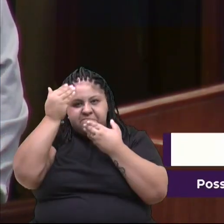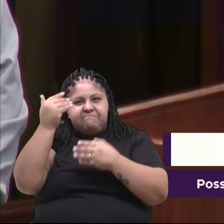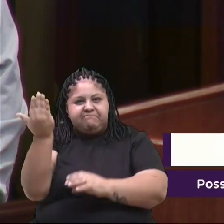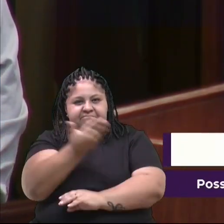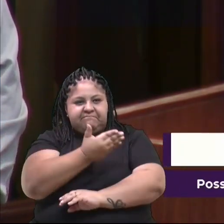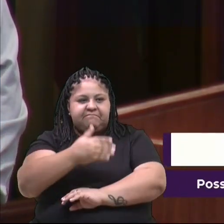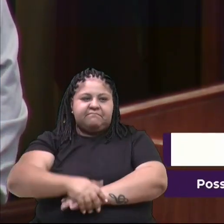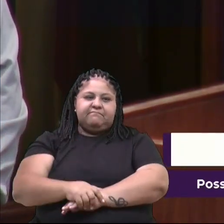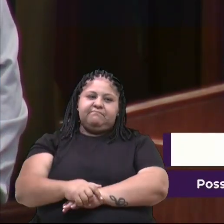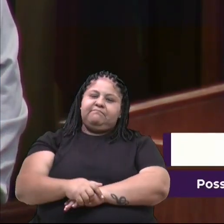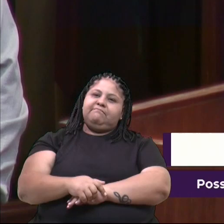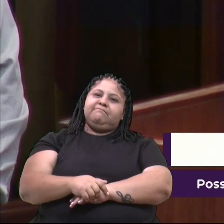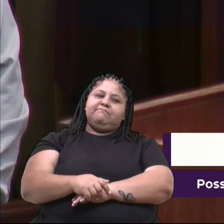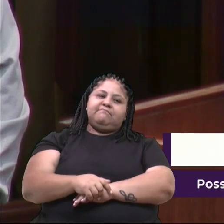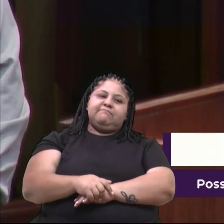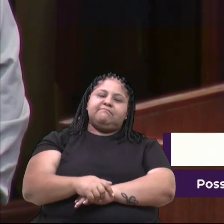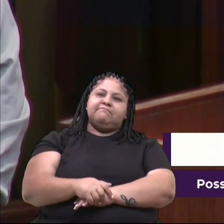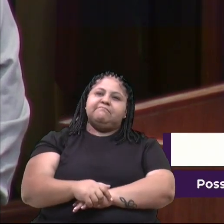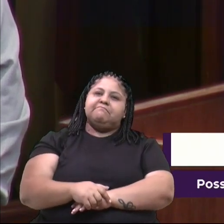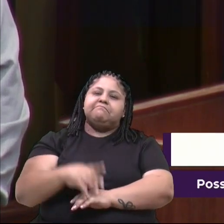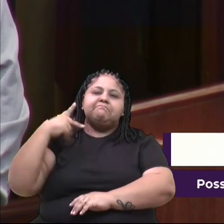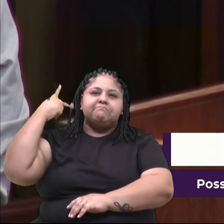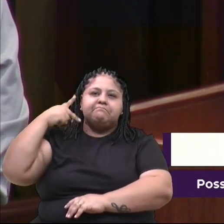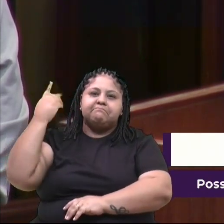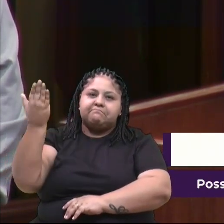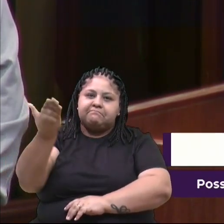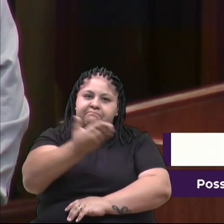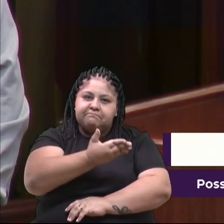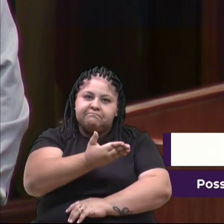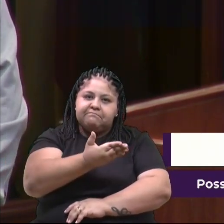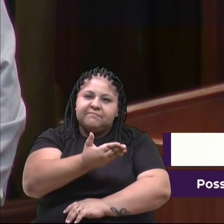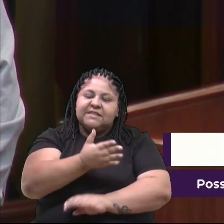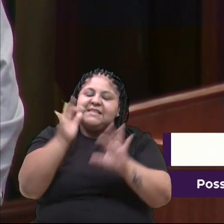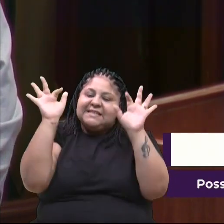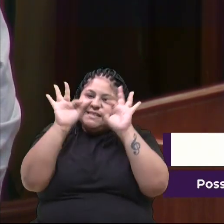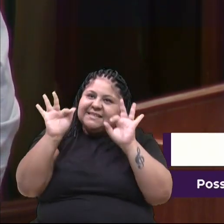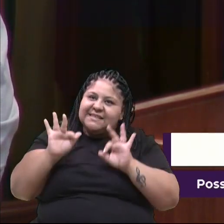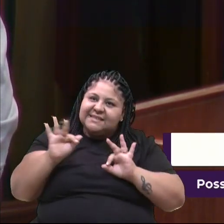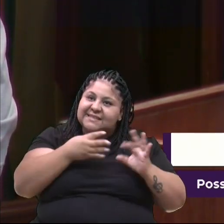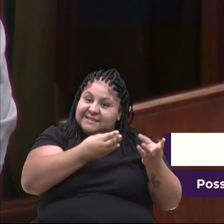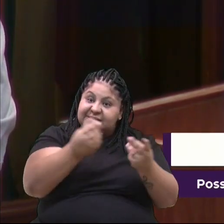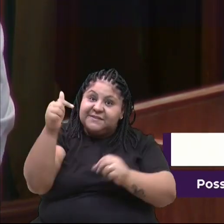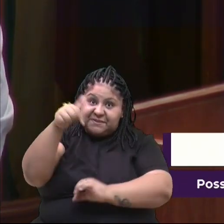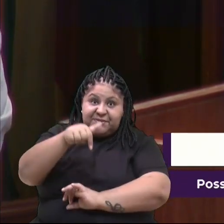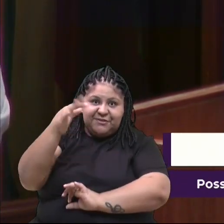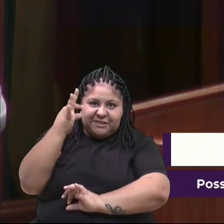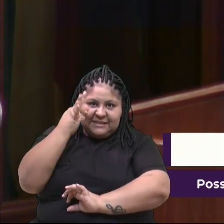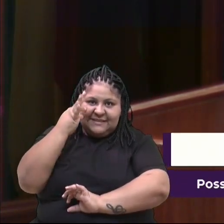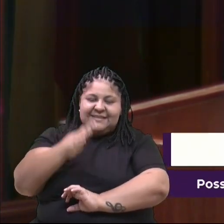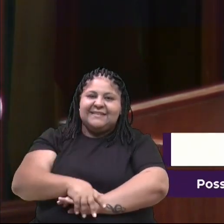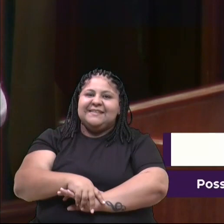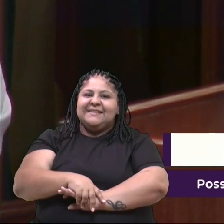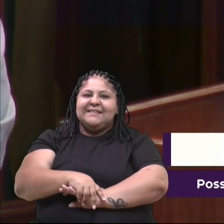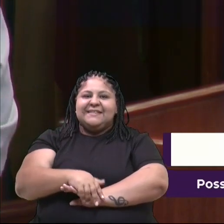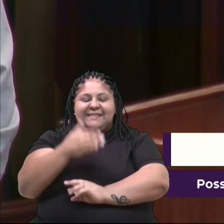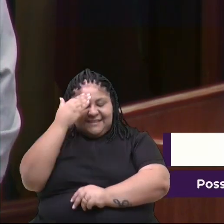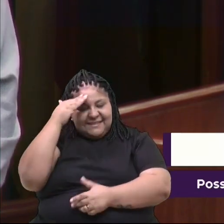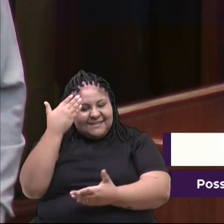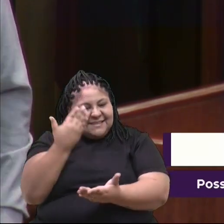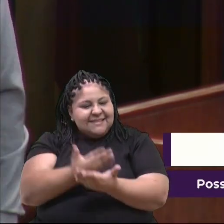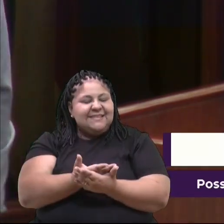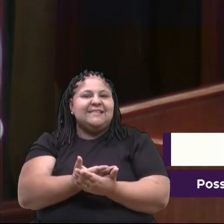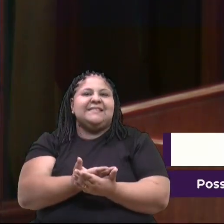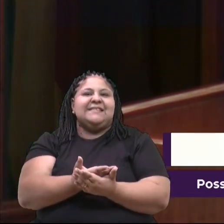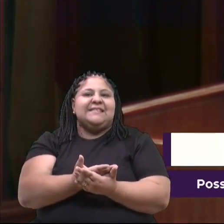gurias. Vamos lá, os colegas vereadores, e fico muito feliz que muitos deles estão aqui hoje, que nos confiaram